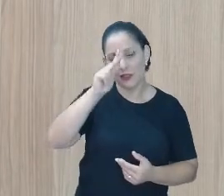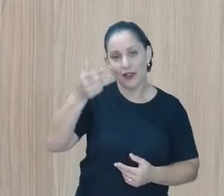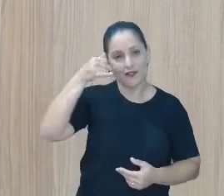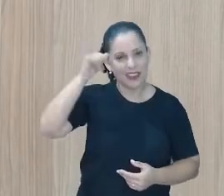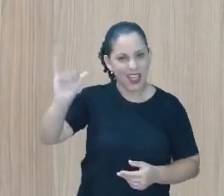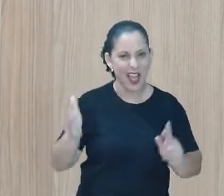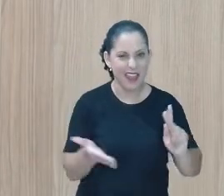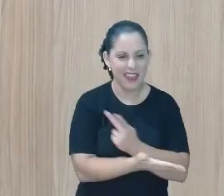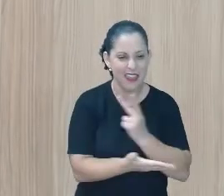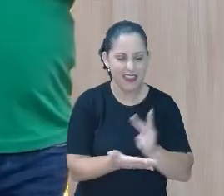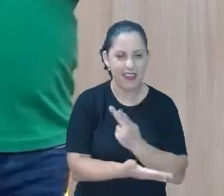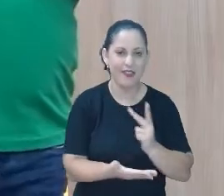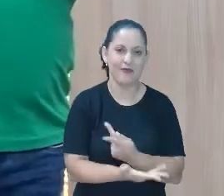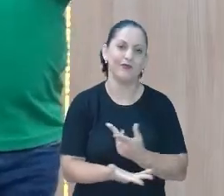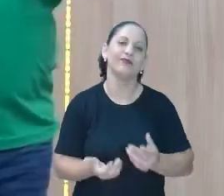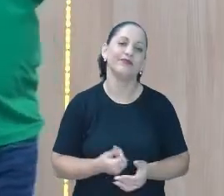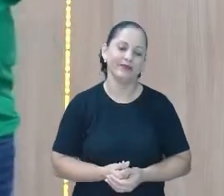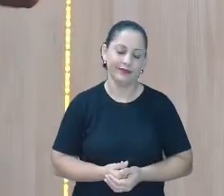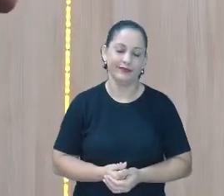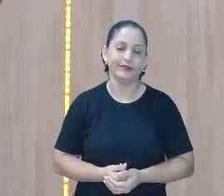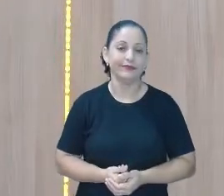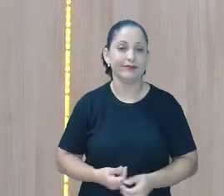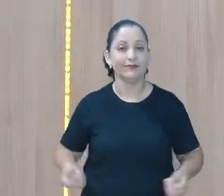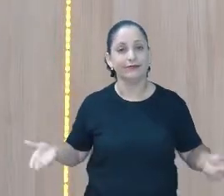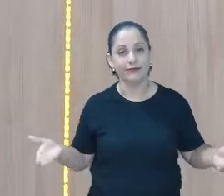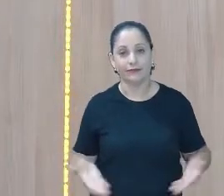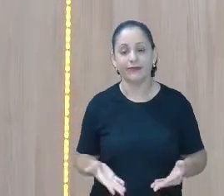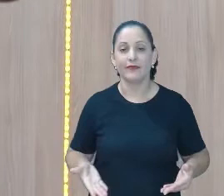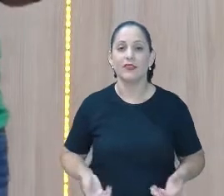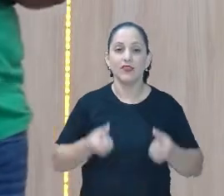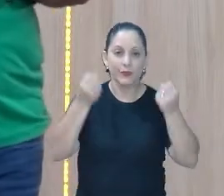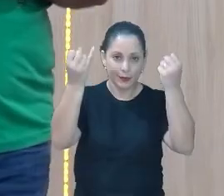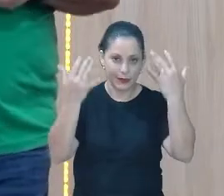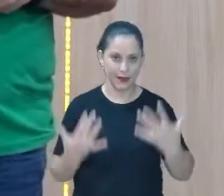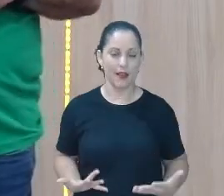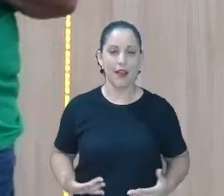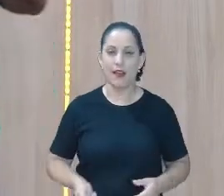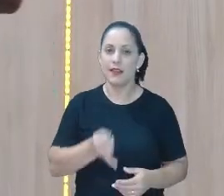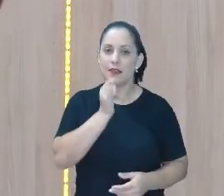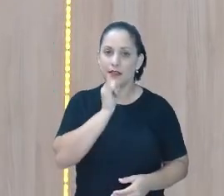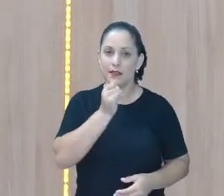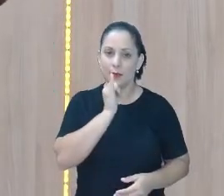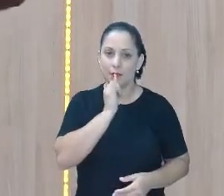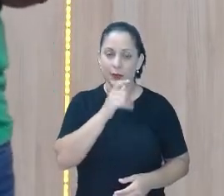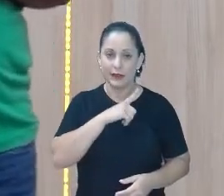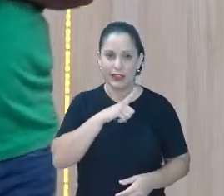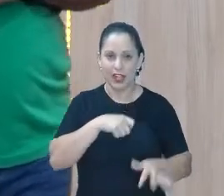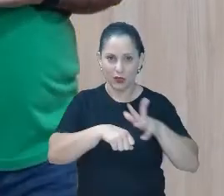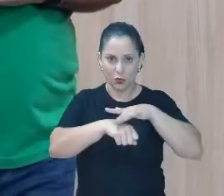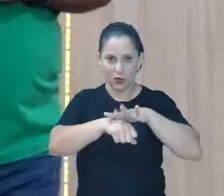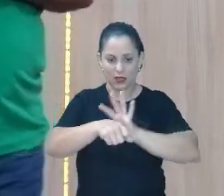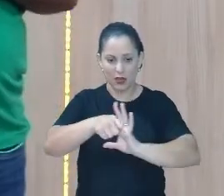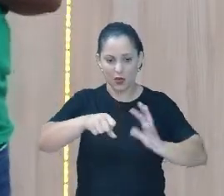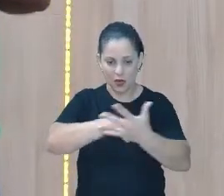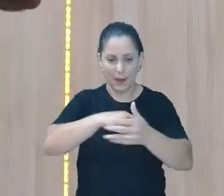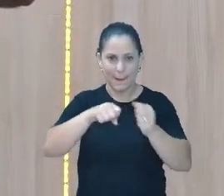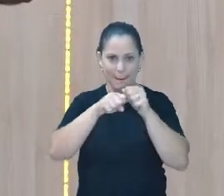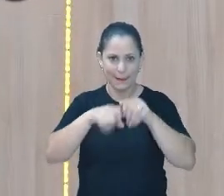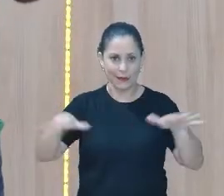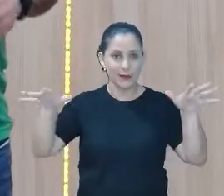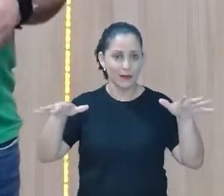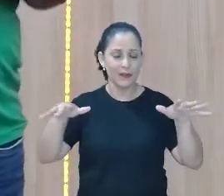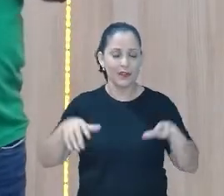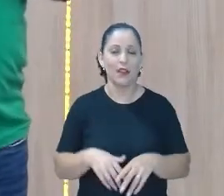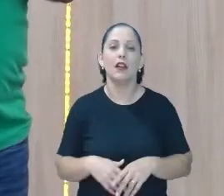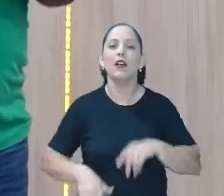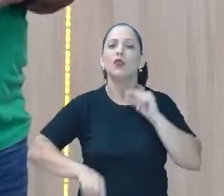né, professor? Verdade. Aí vamos citar um caso aqui, por exemplo. A gente está passando ainda pelo período da pandemia. E o